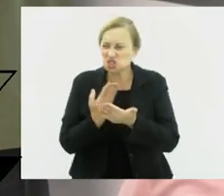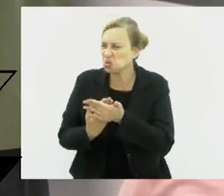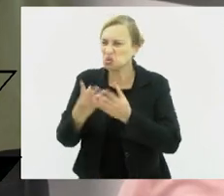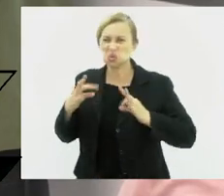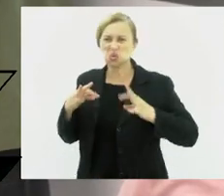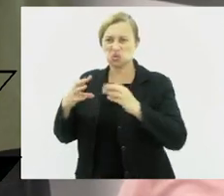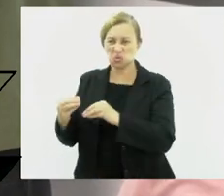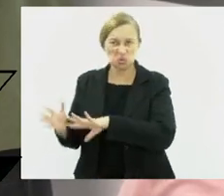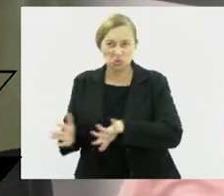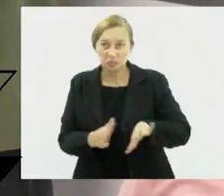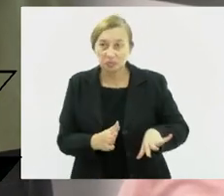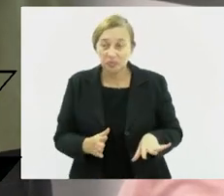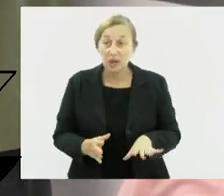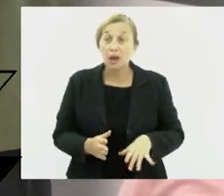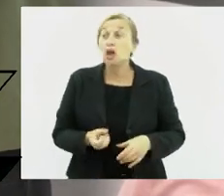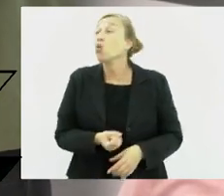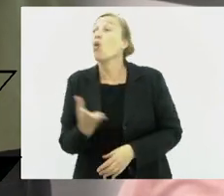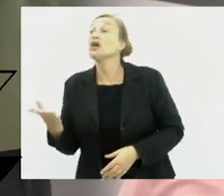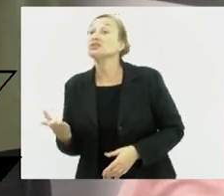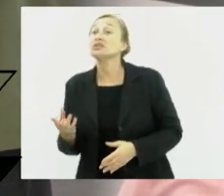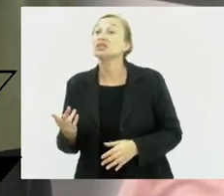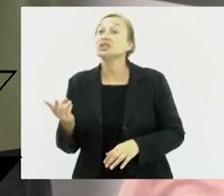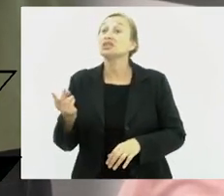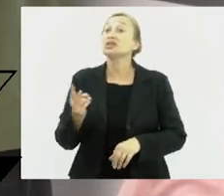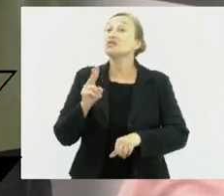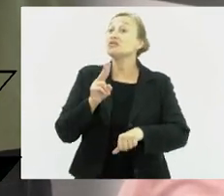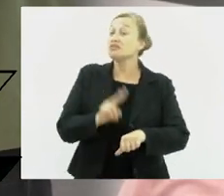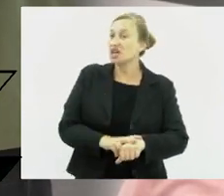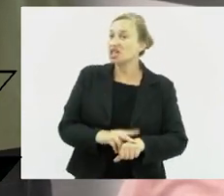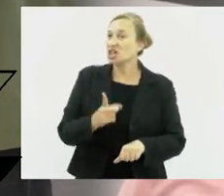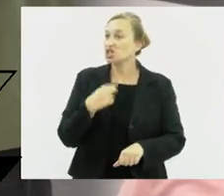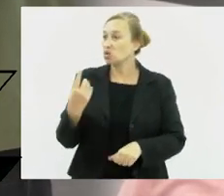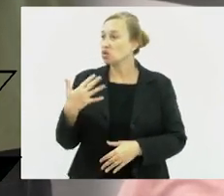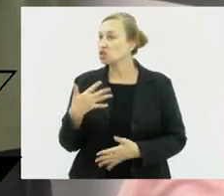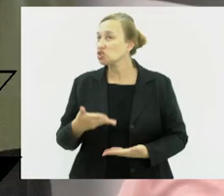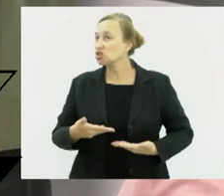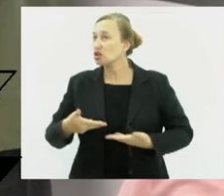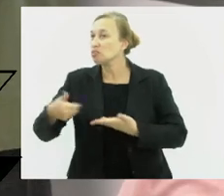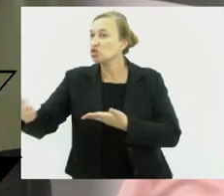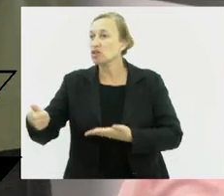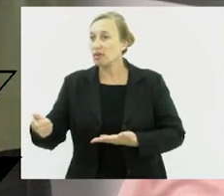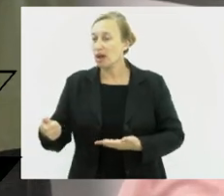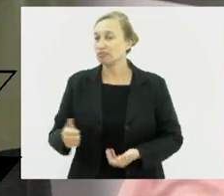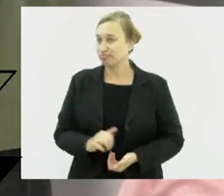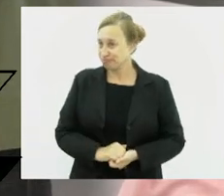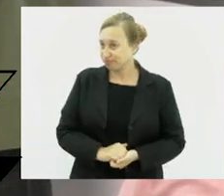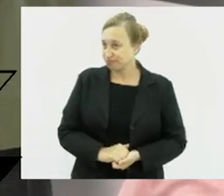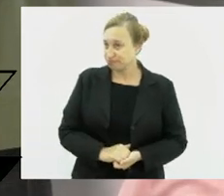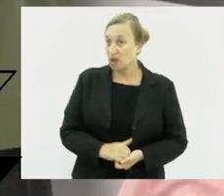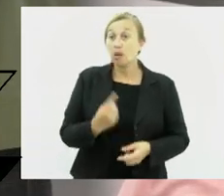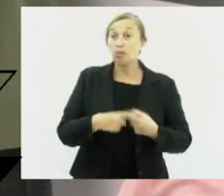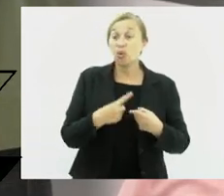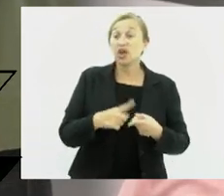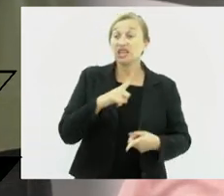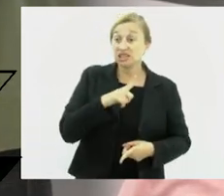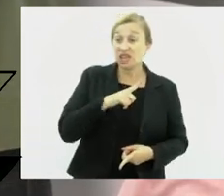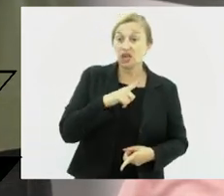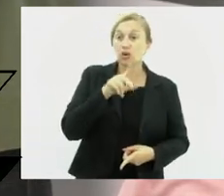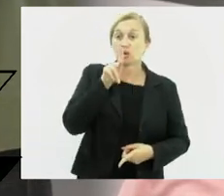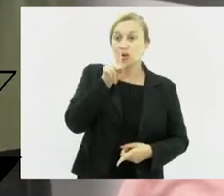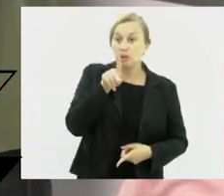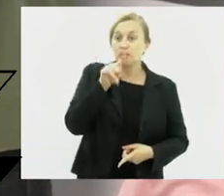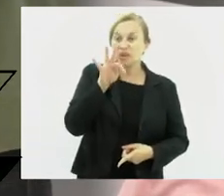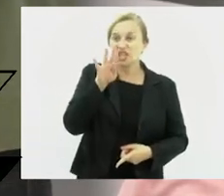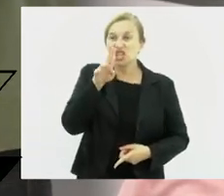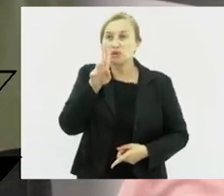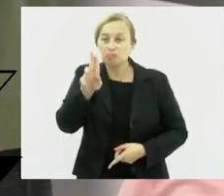tal. Mas quantas vezes é a gente que é chamado ali, feito a ordem, doutor, porque tem um pitbull amarrado no banco, que é